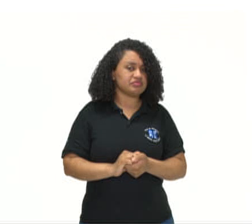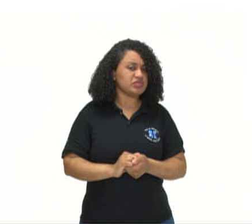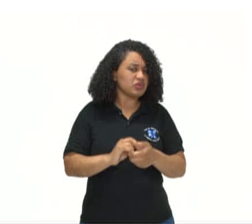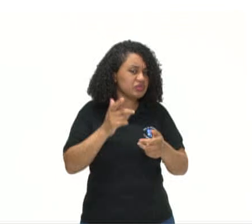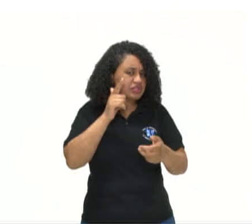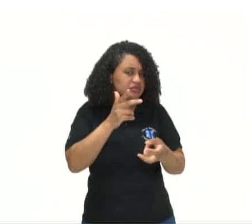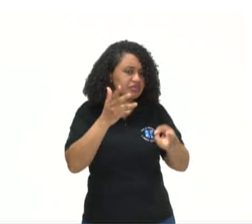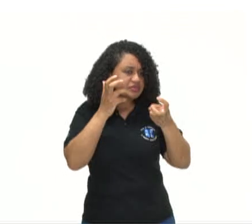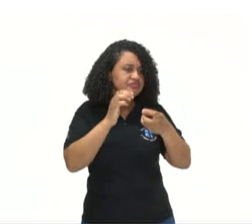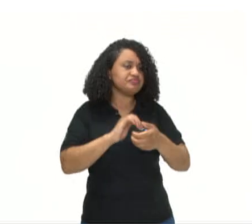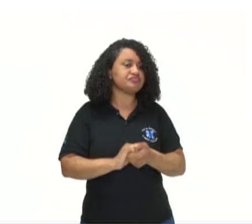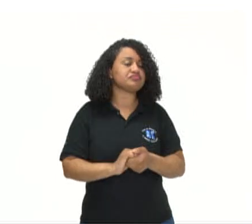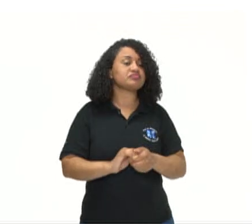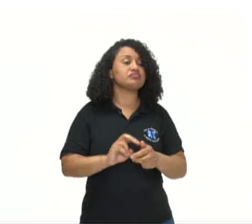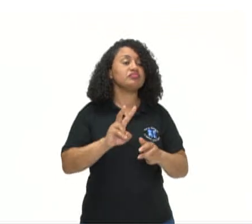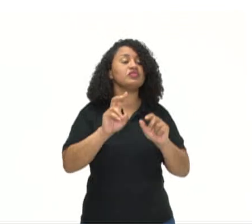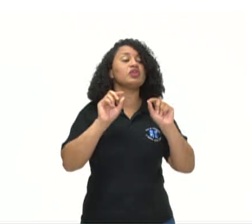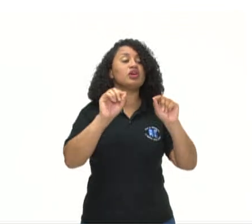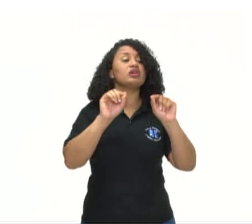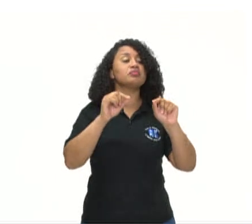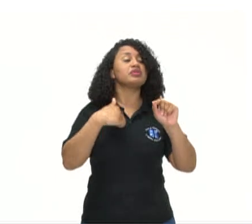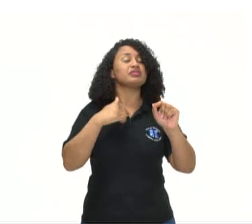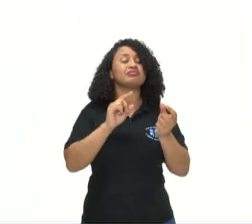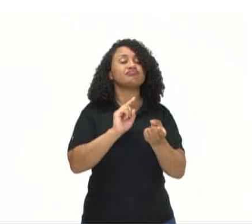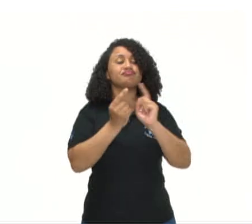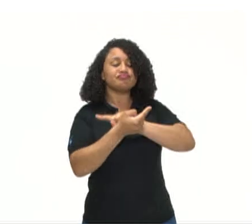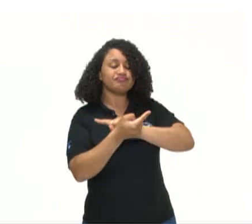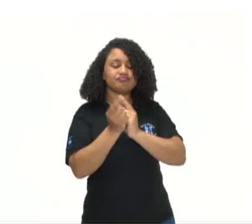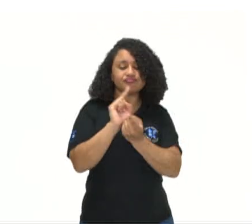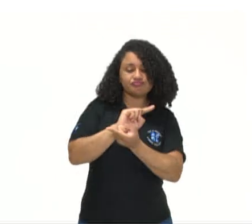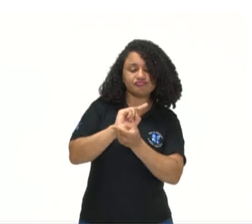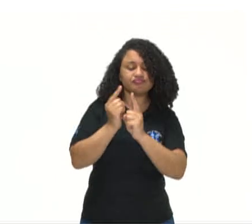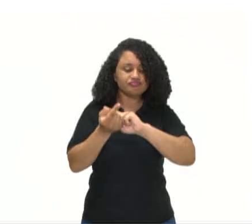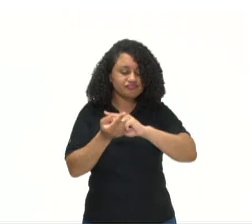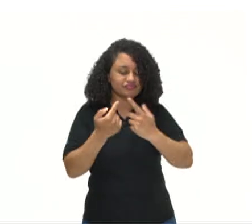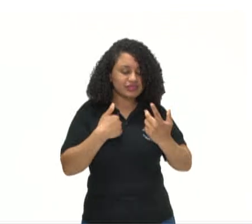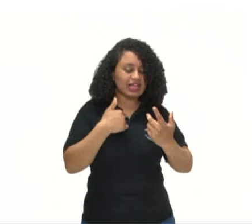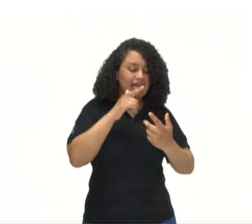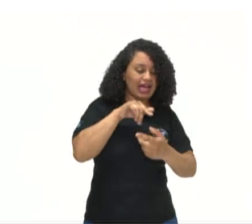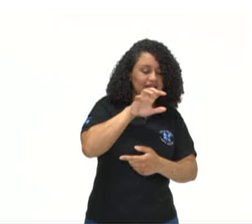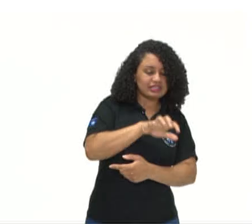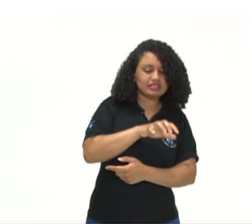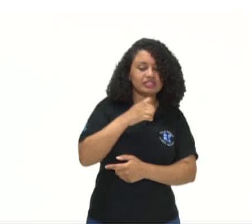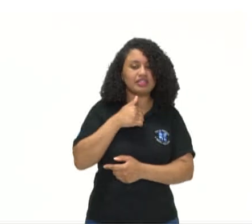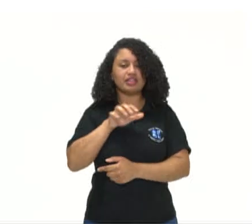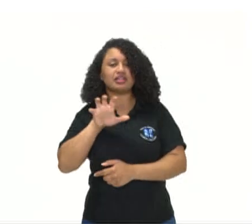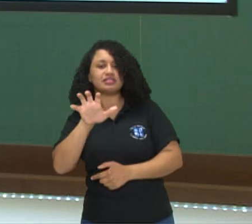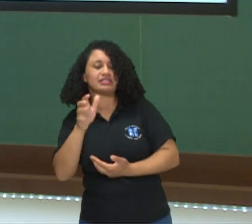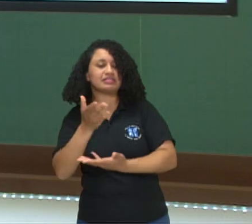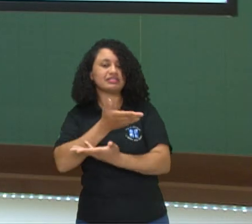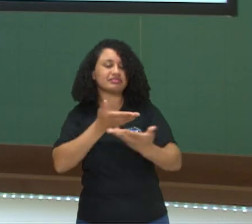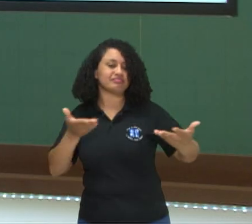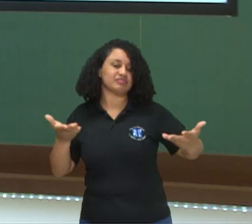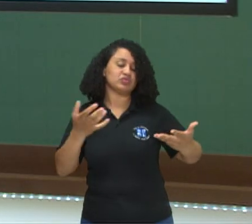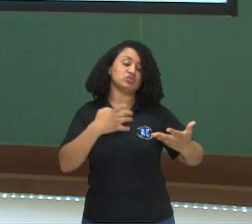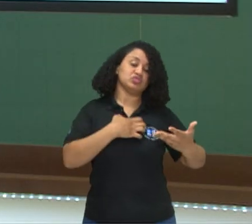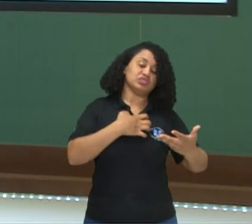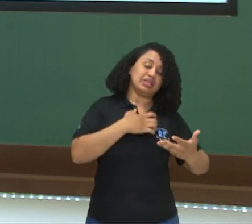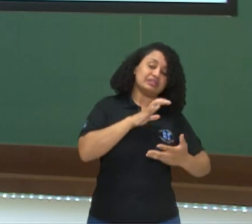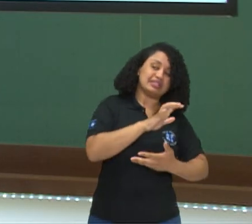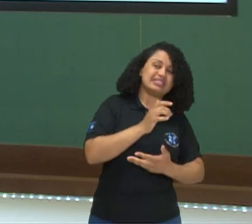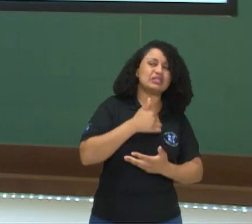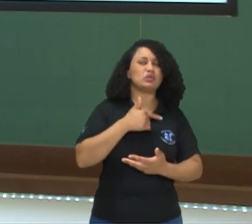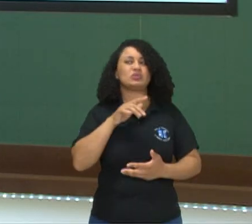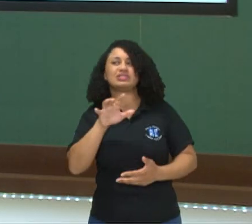isso? O tema é a contradição do sujeito, de ser contraditório, né? uma parte de mim é de uma forma, de